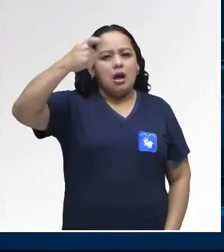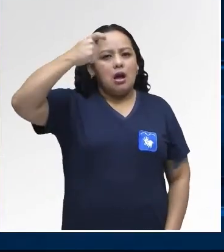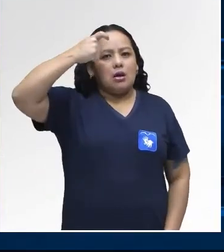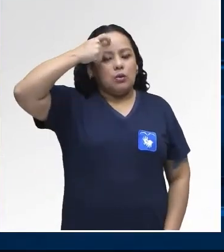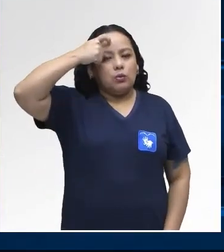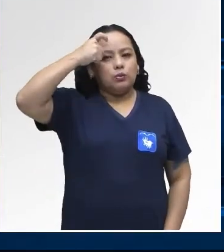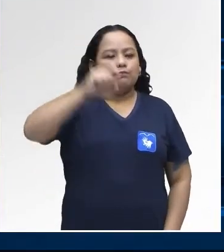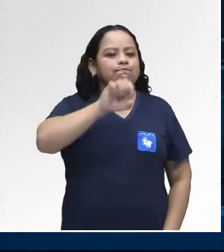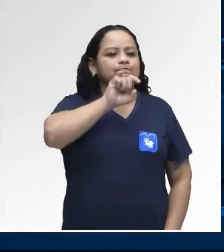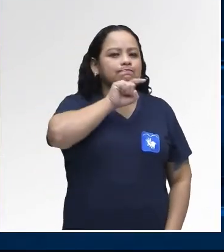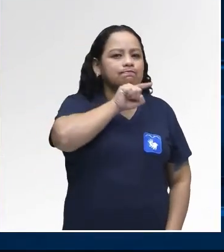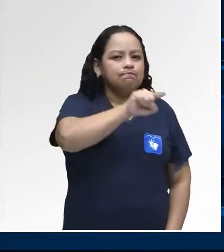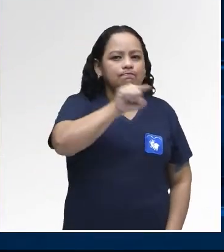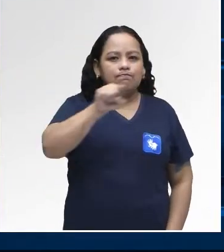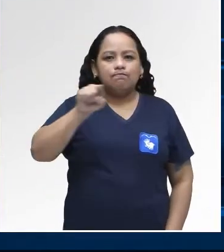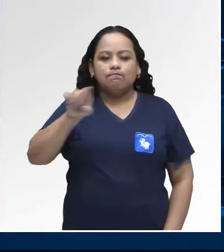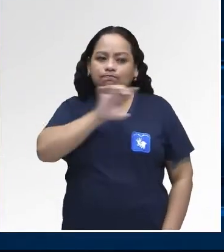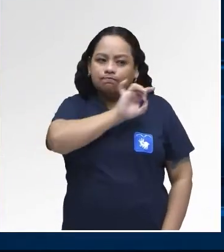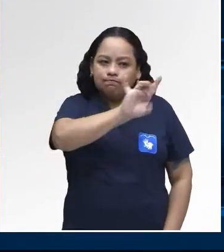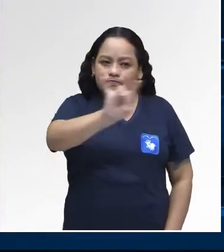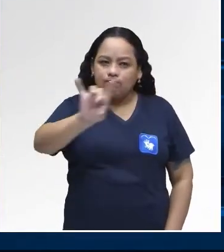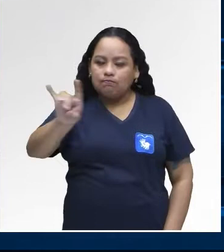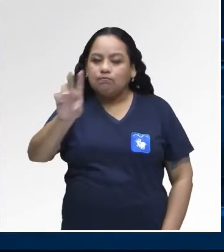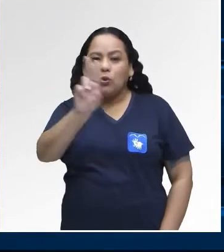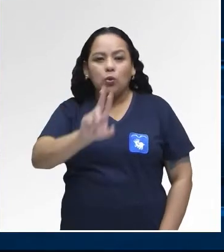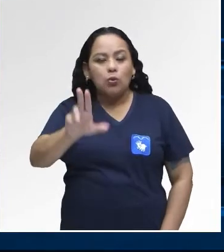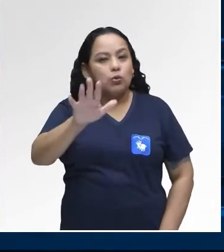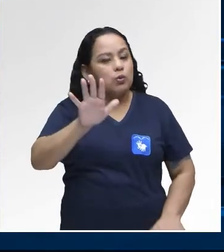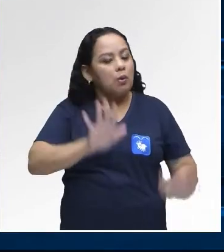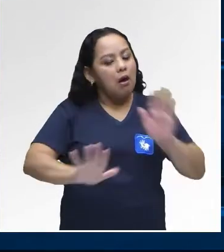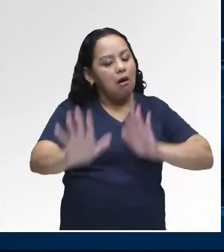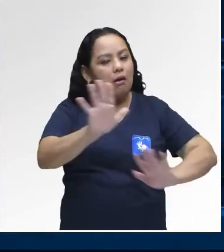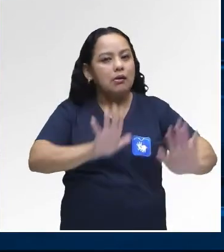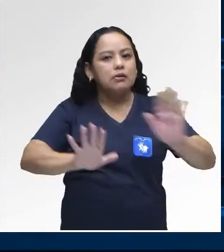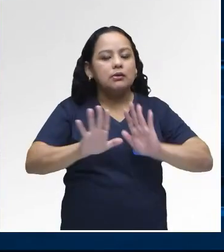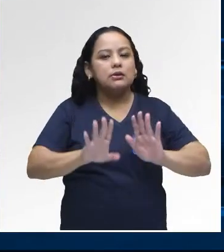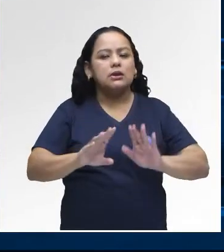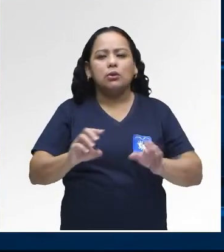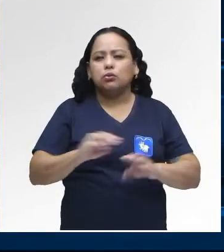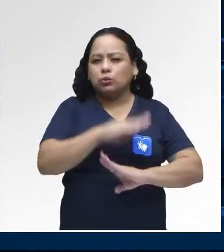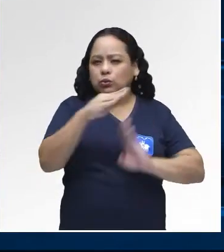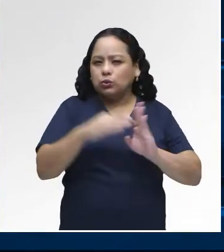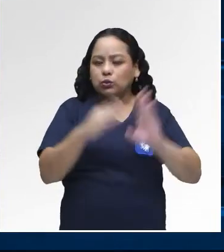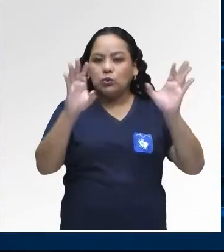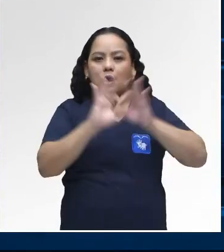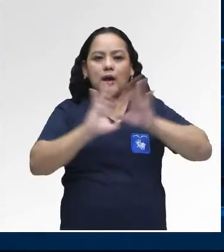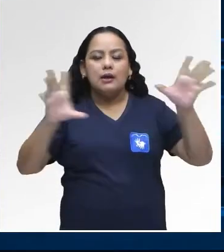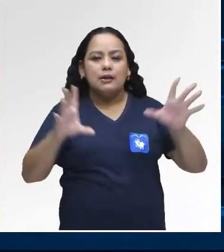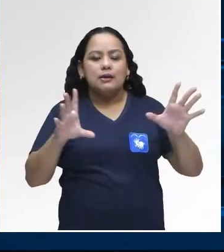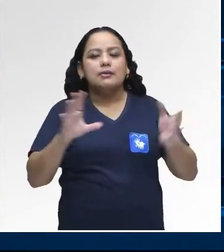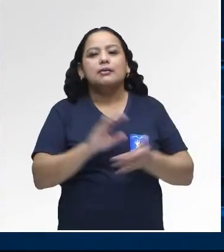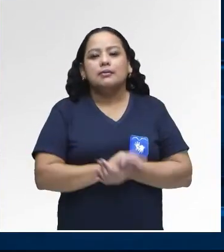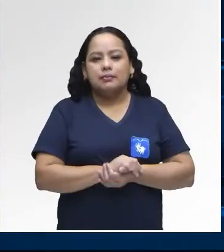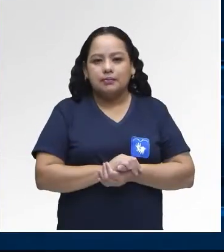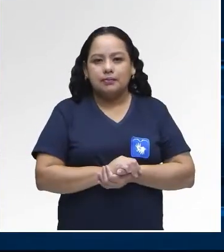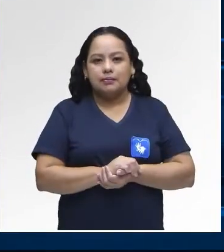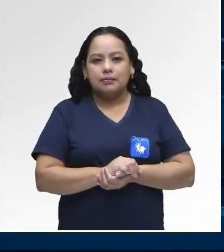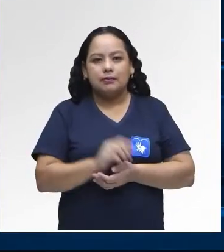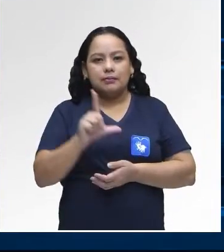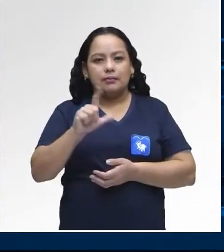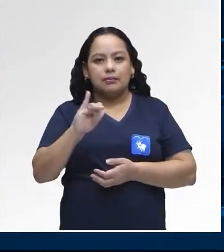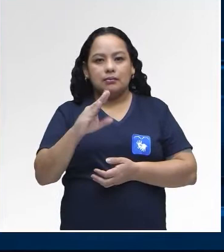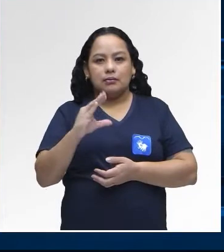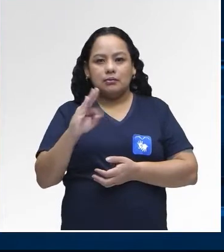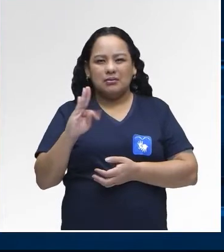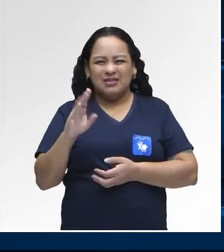um o seu uso adequado, né? Então, tudo aquilo que é lícito é permitido por lei,